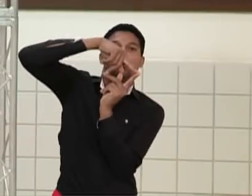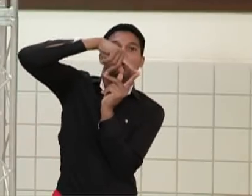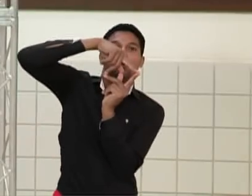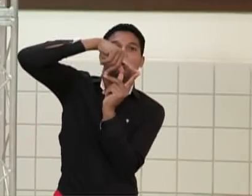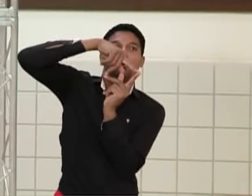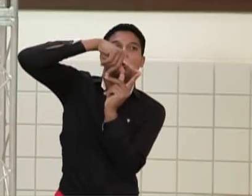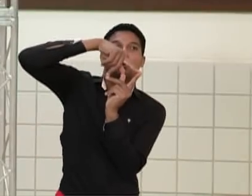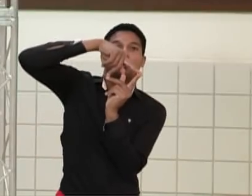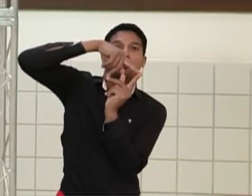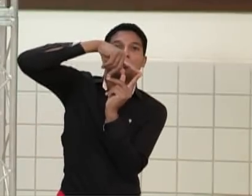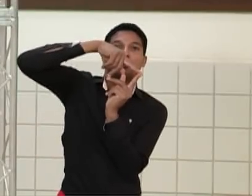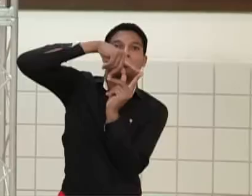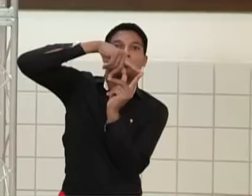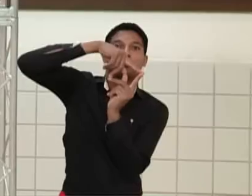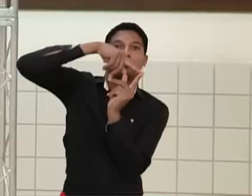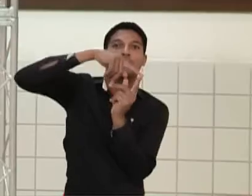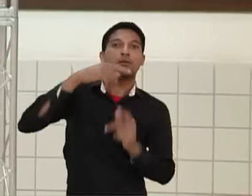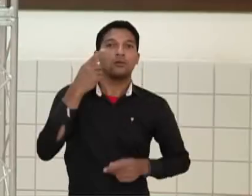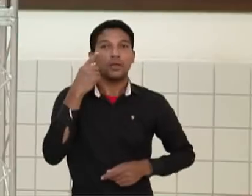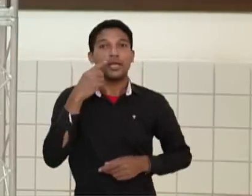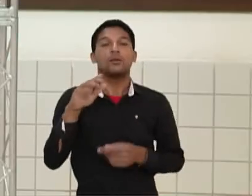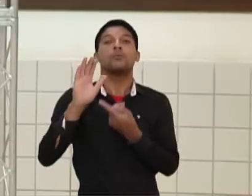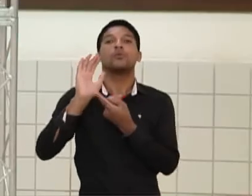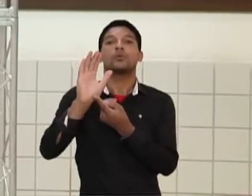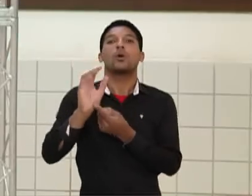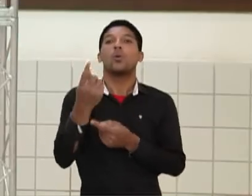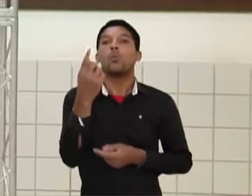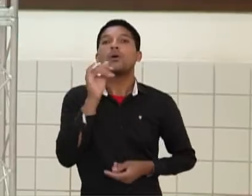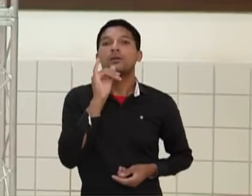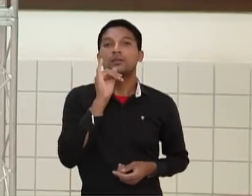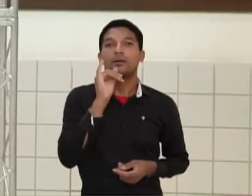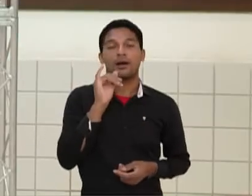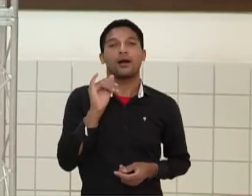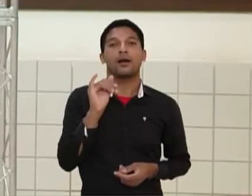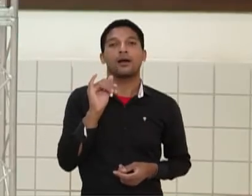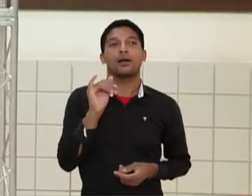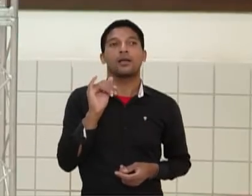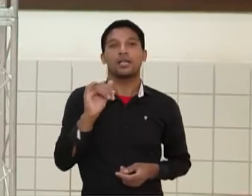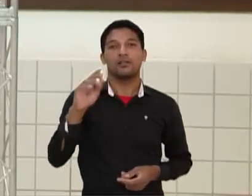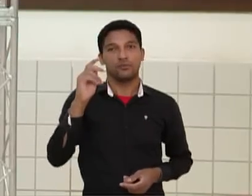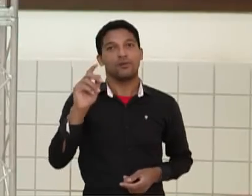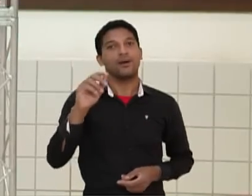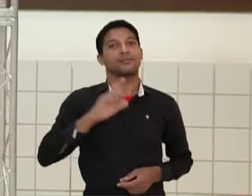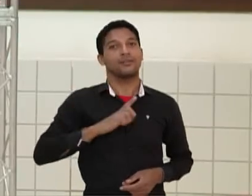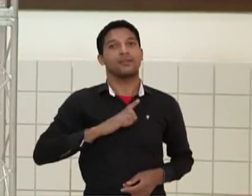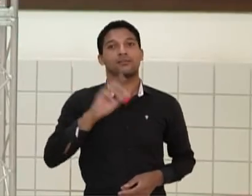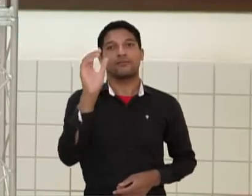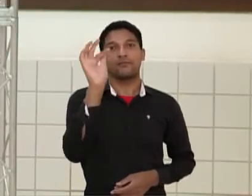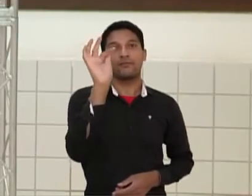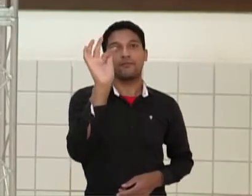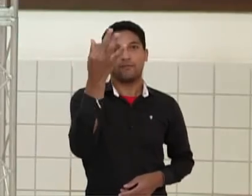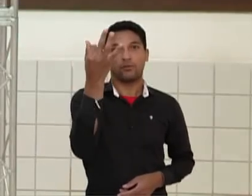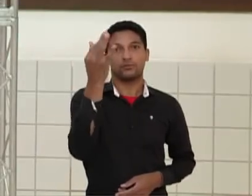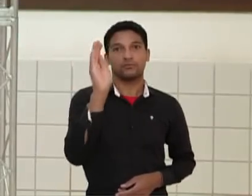afirmativa é falsa. Tá bom? Para um exemplo falso, você já não pode mais usar a afirmação sempre.